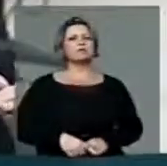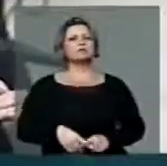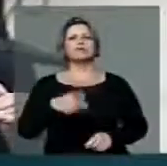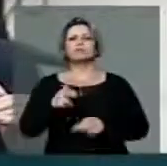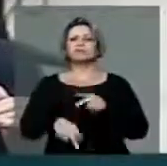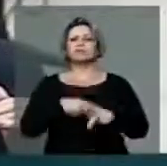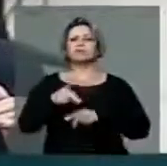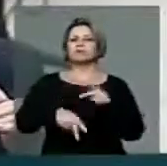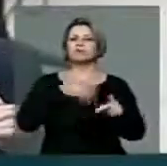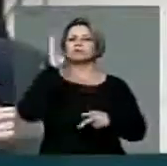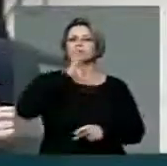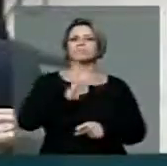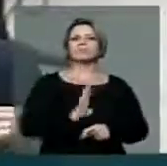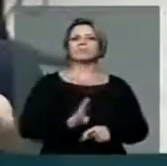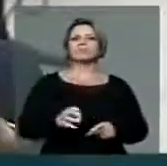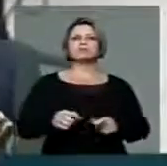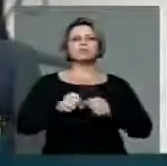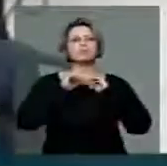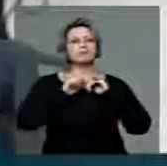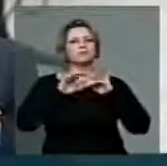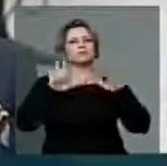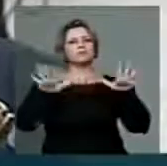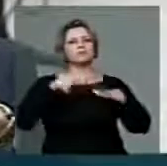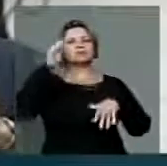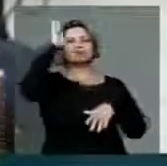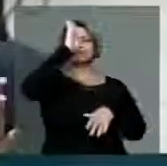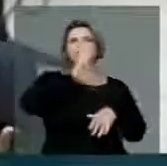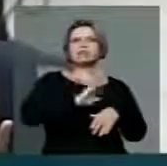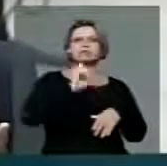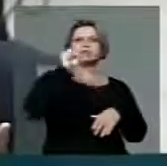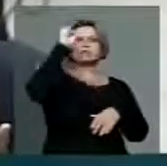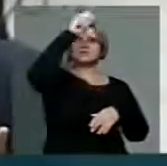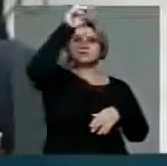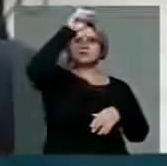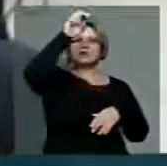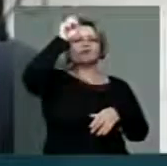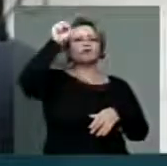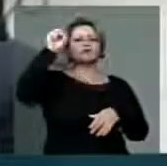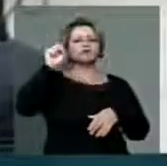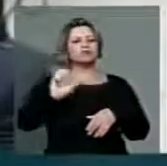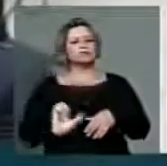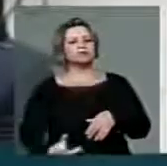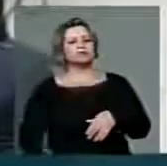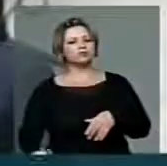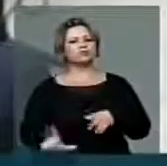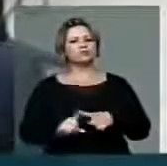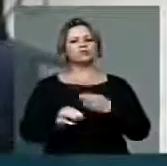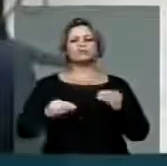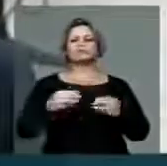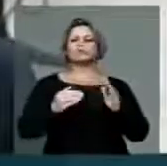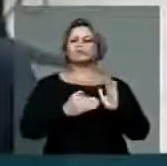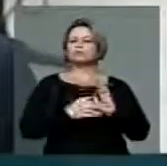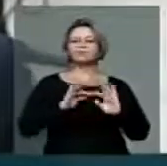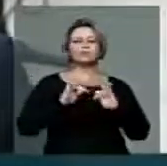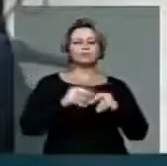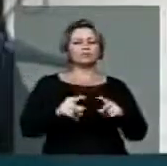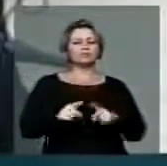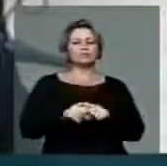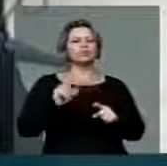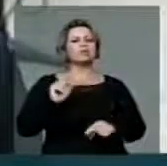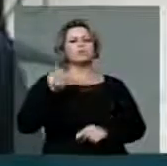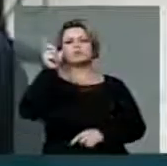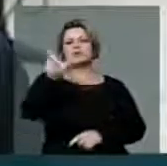povo brasileiro espalhado de norte a sul, de leste a oeste. Imagine Vossa Excelência o que é